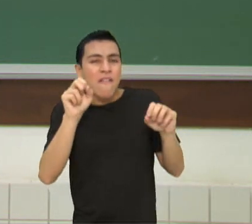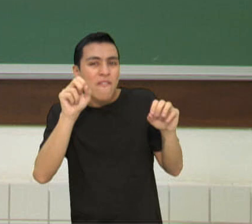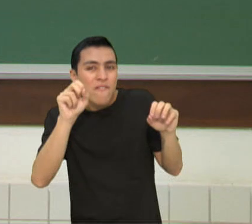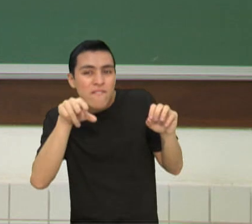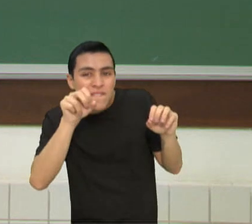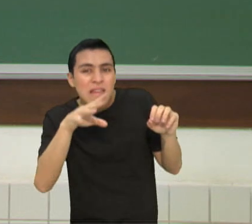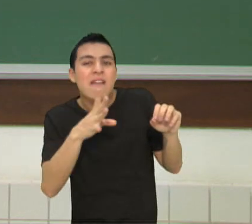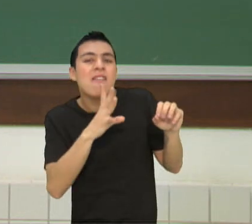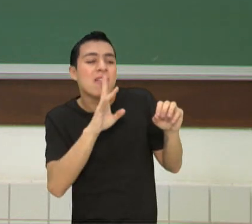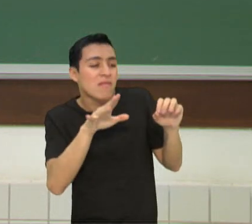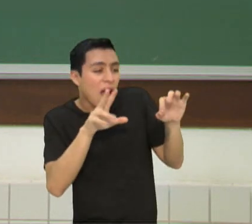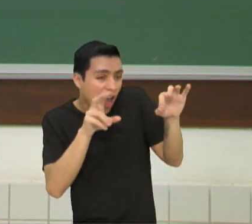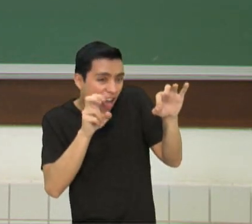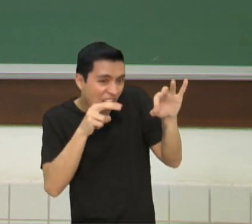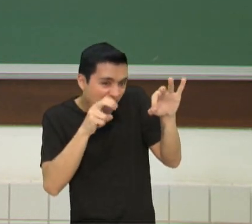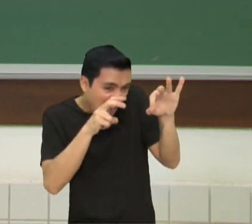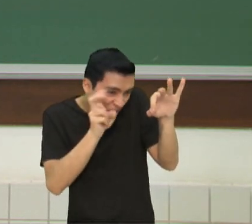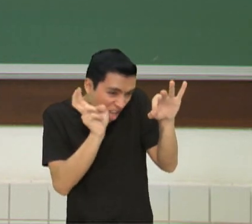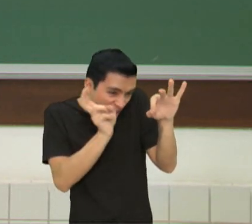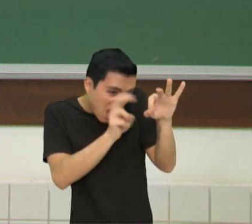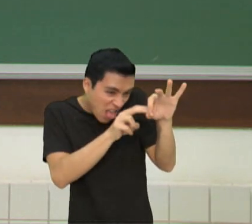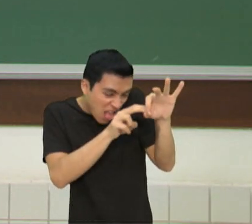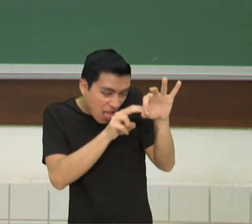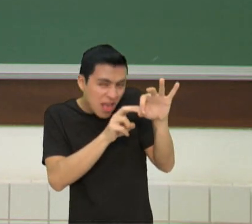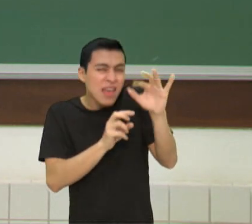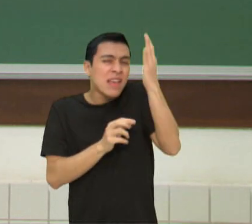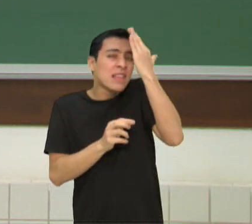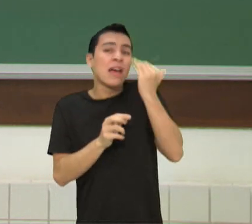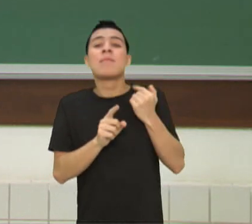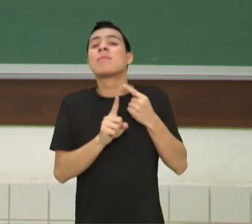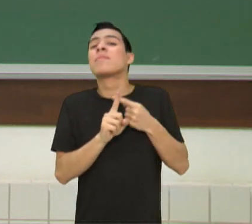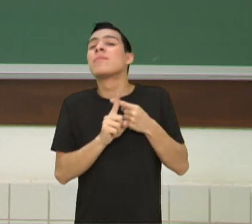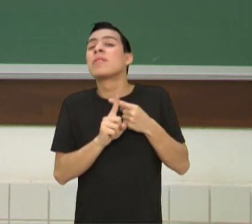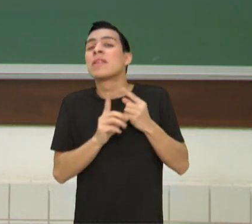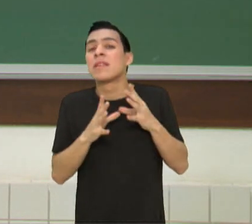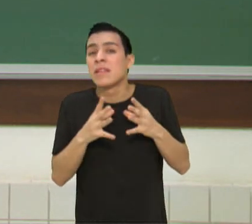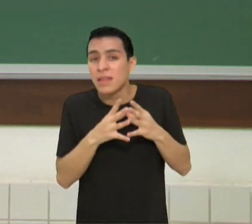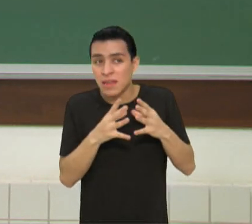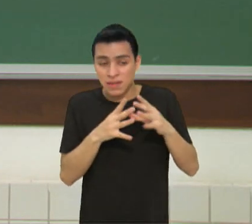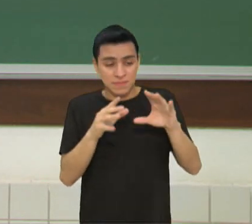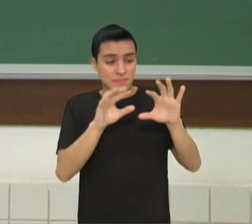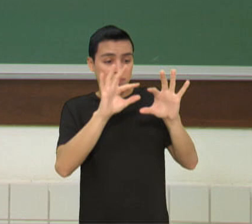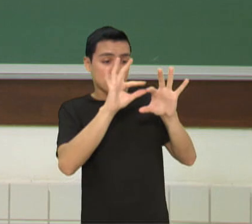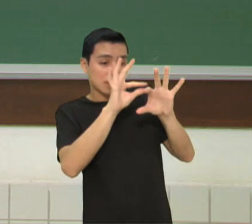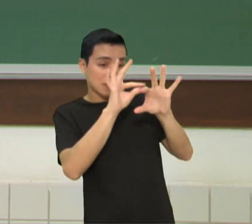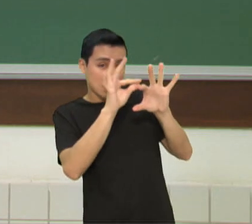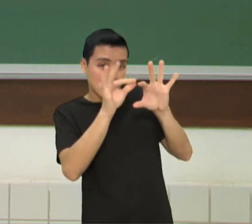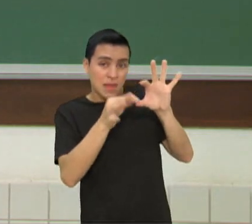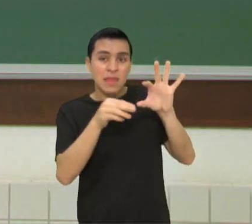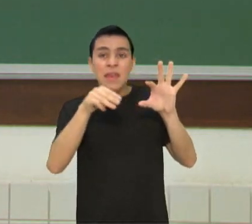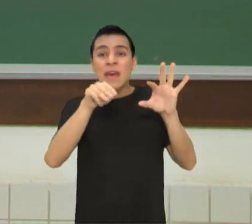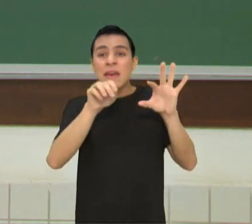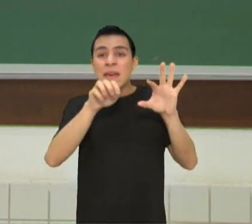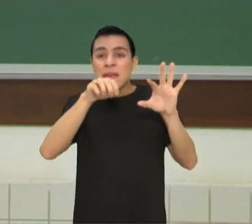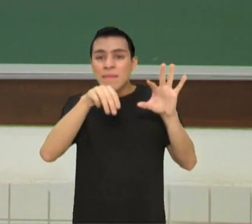ligar. Como que sabe isso? Porque, desculpem, na membrana plasmática que envolve a